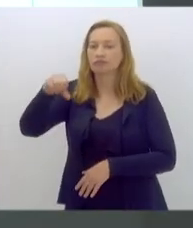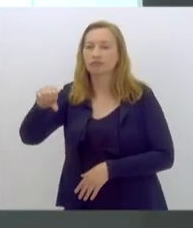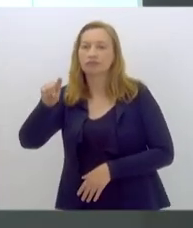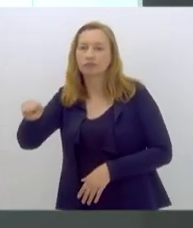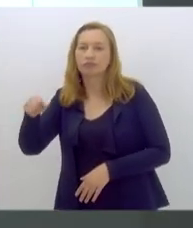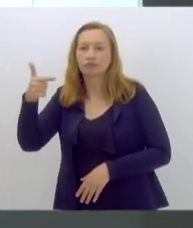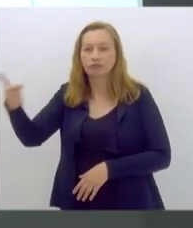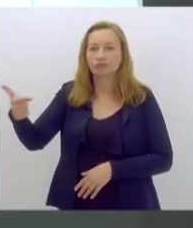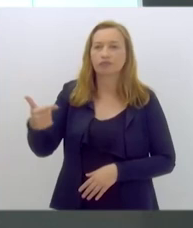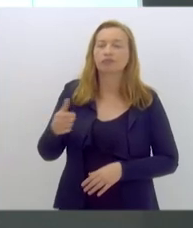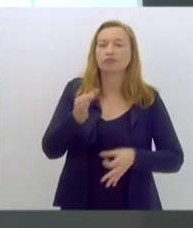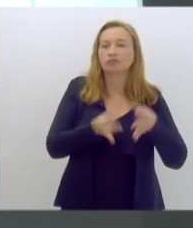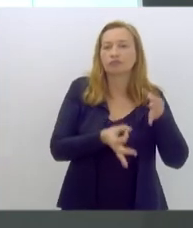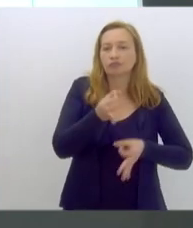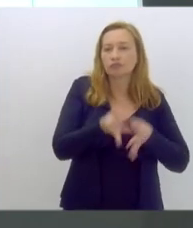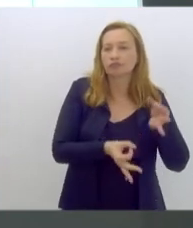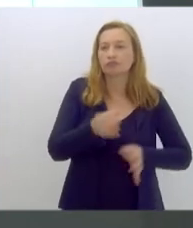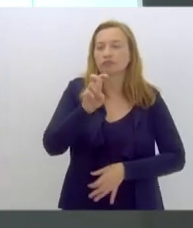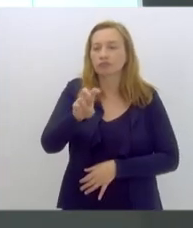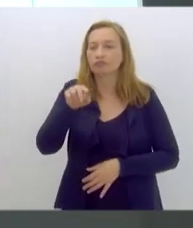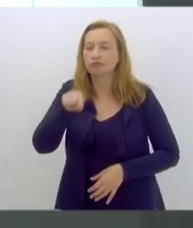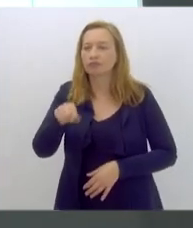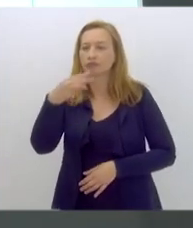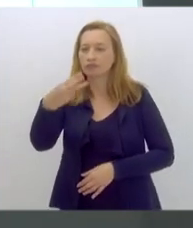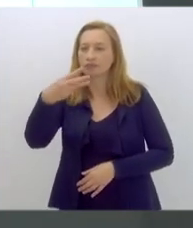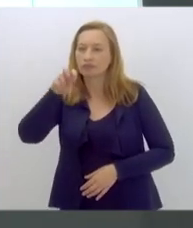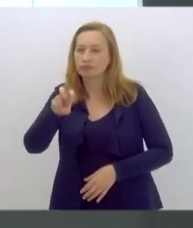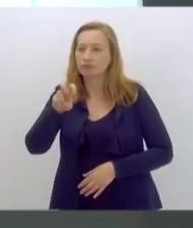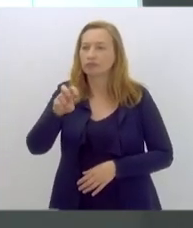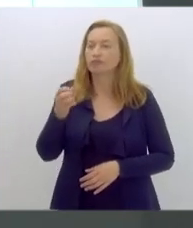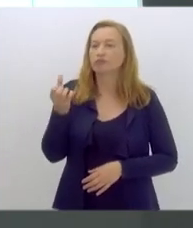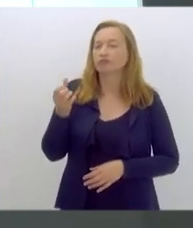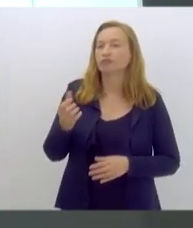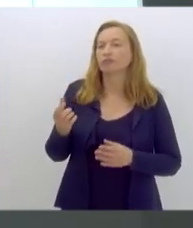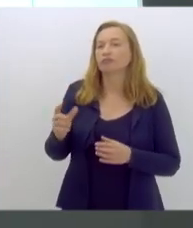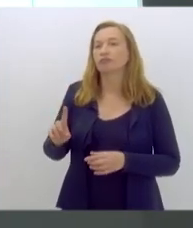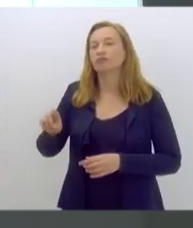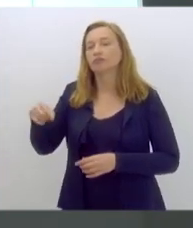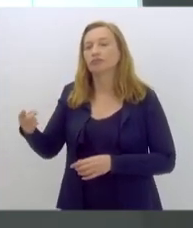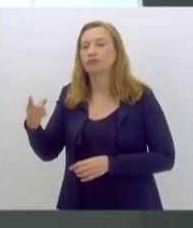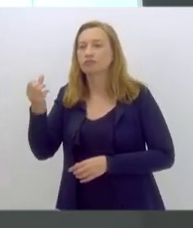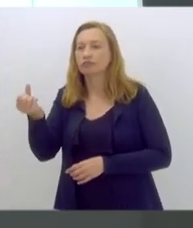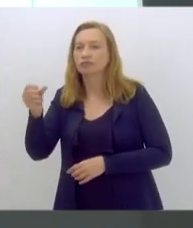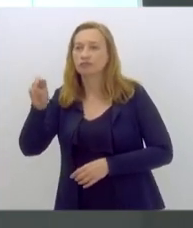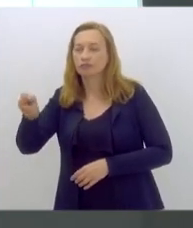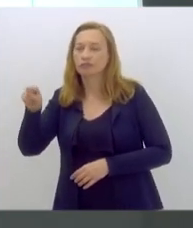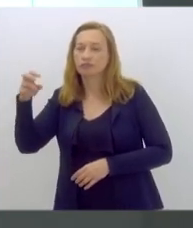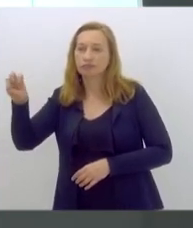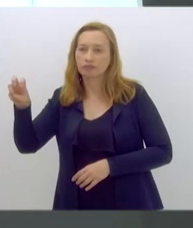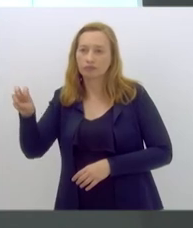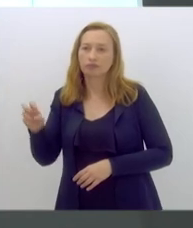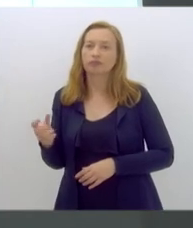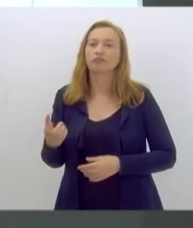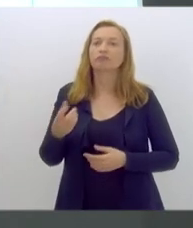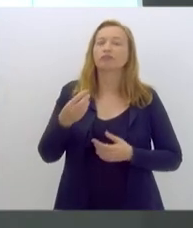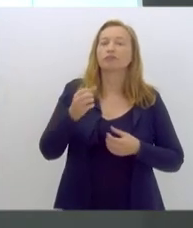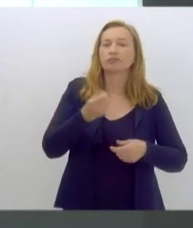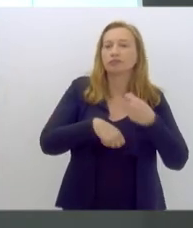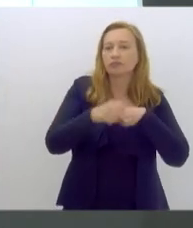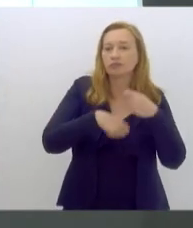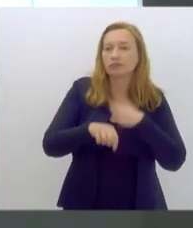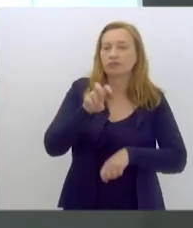o judiciário de 5.35 Para 6.5 administração de 5.3 para